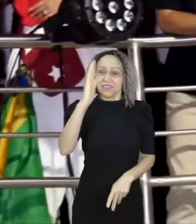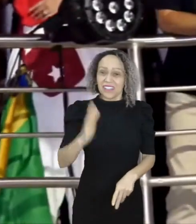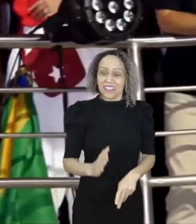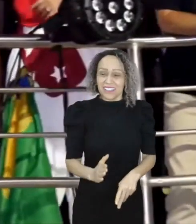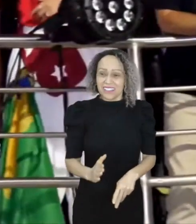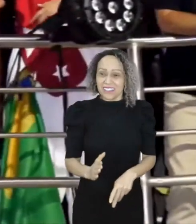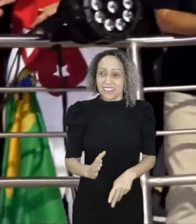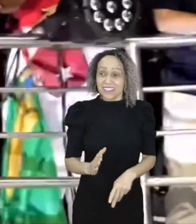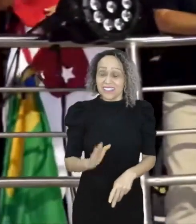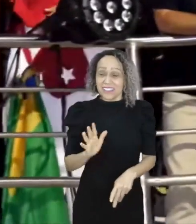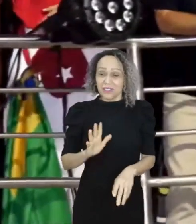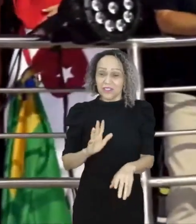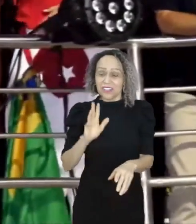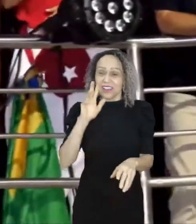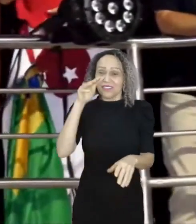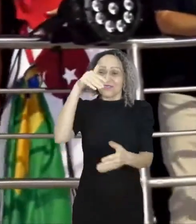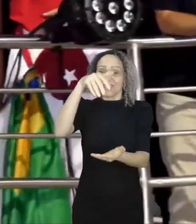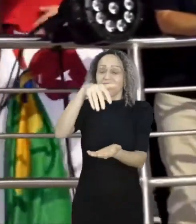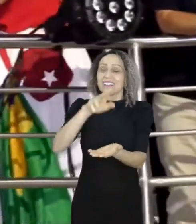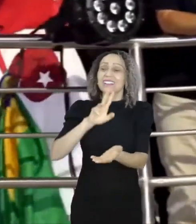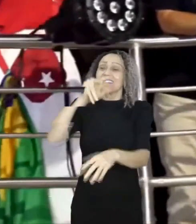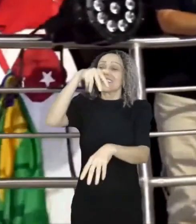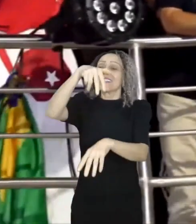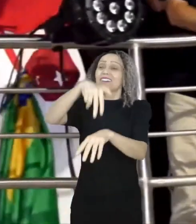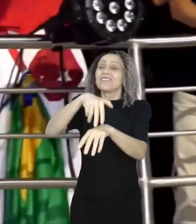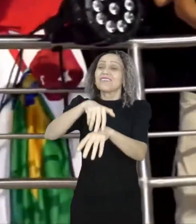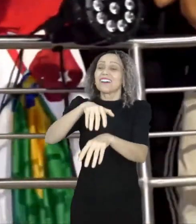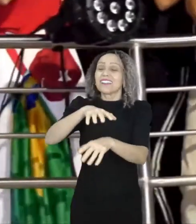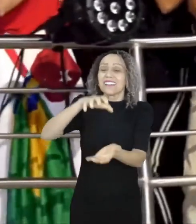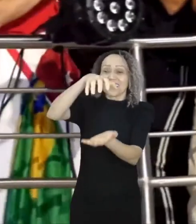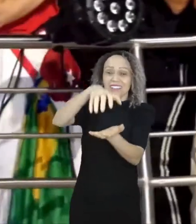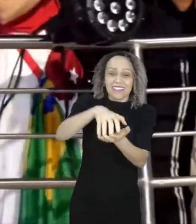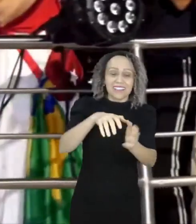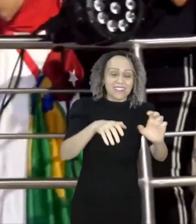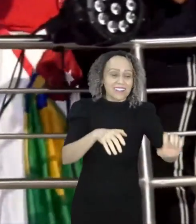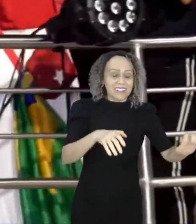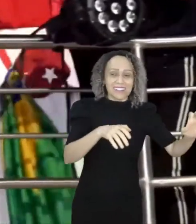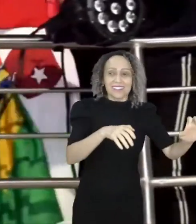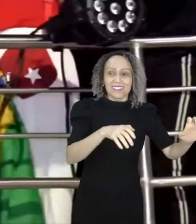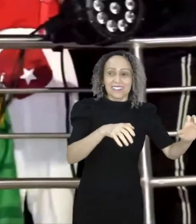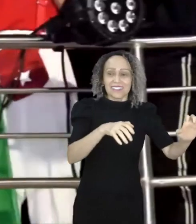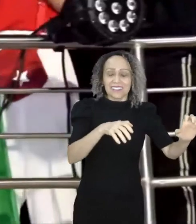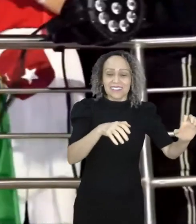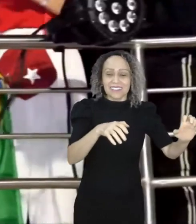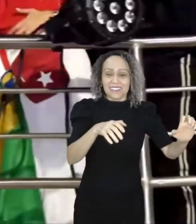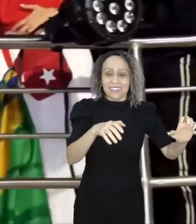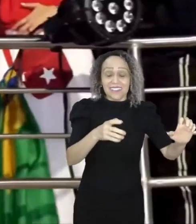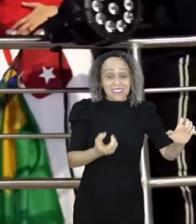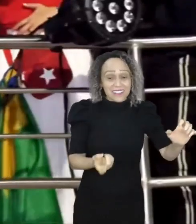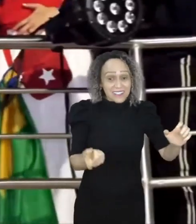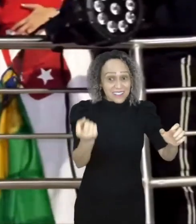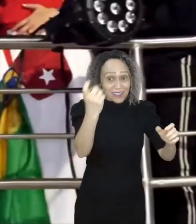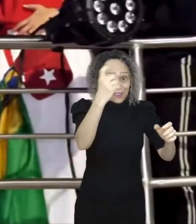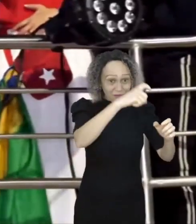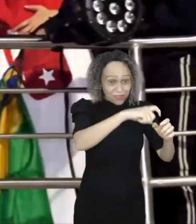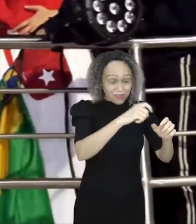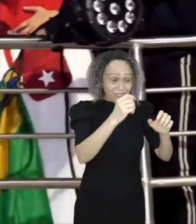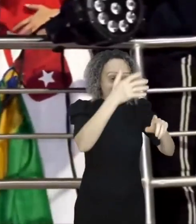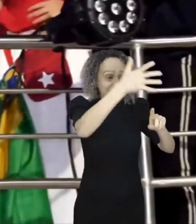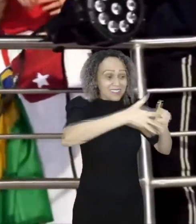já falei no centro, falei para a esquerda e agora estou falando para a esquerda outra vez.